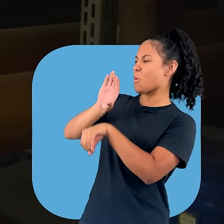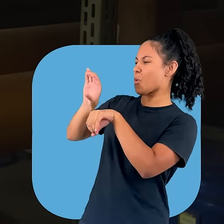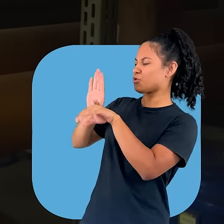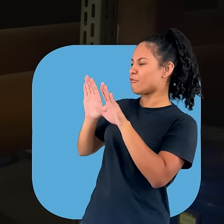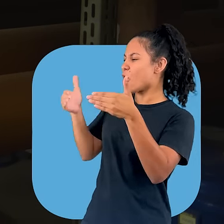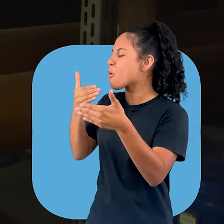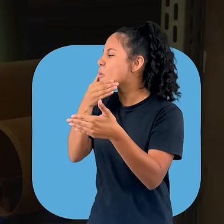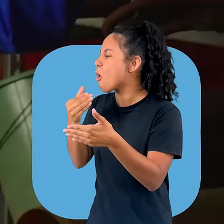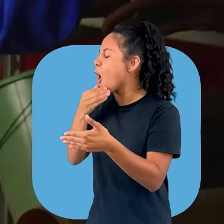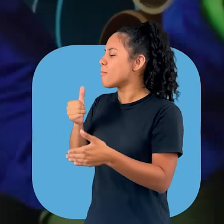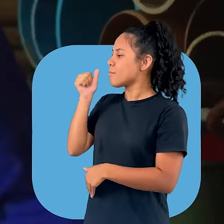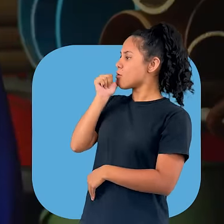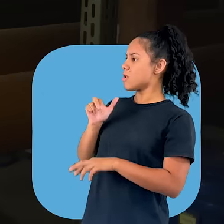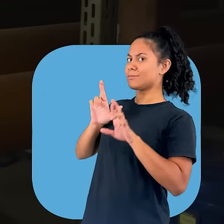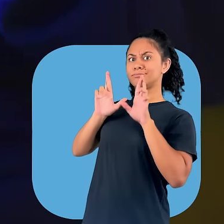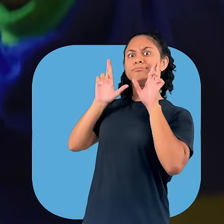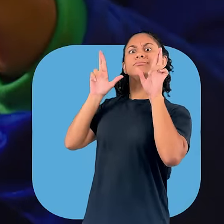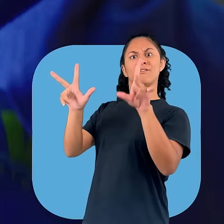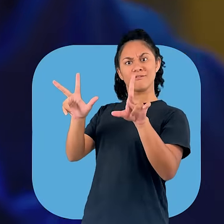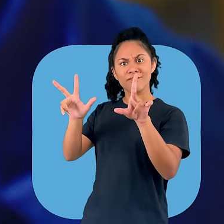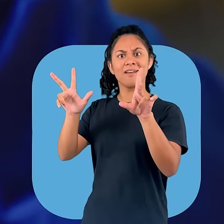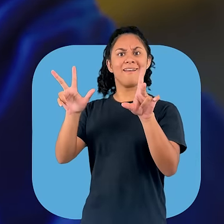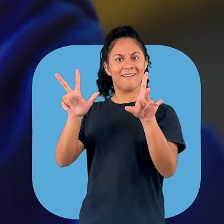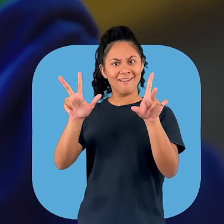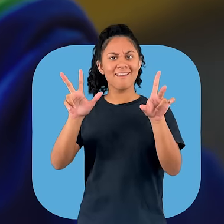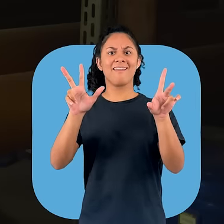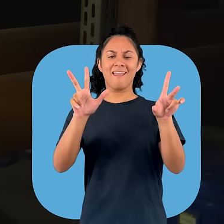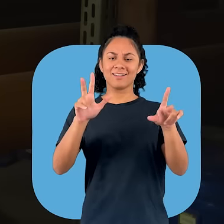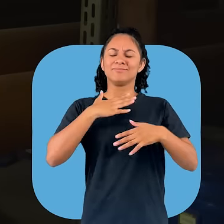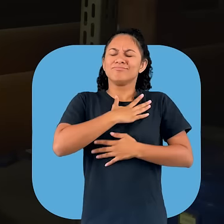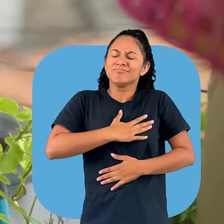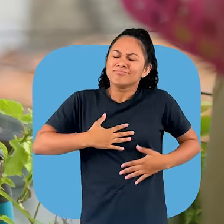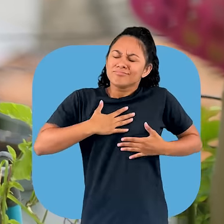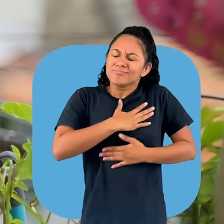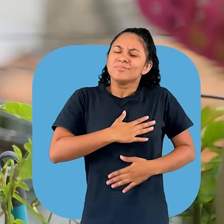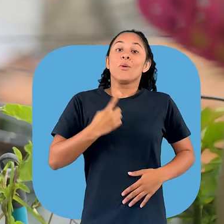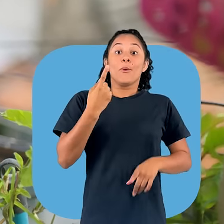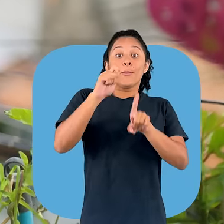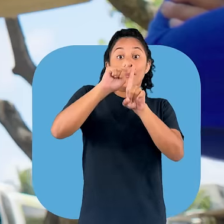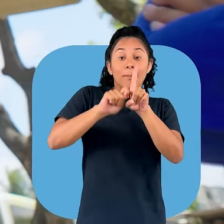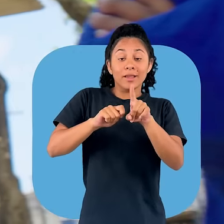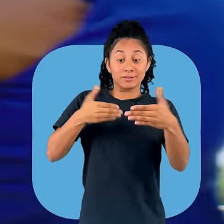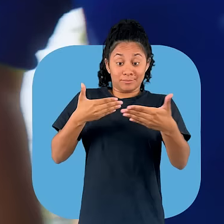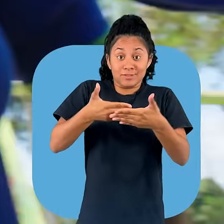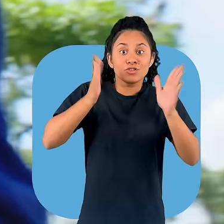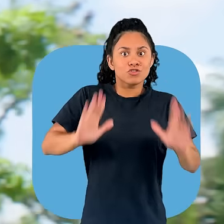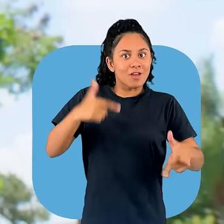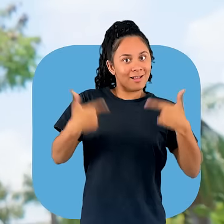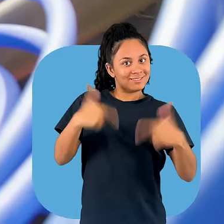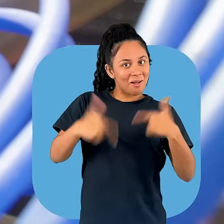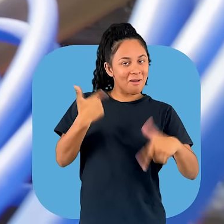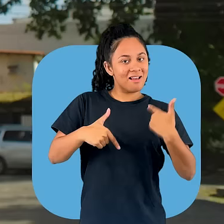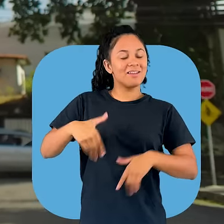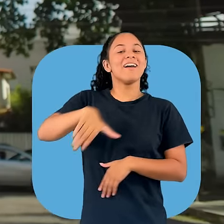tanto curso que só tem homem, homem, homem, homem. E uma coisa só pra mulher. Foi um diferencial muito grande. Foi gratificante, né? Passou-se apenas só um